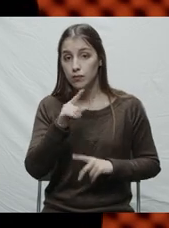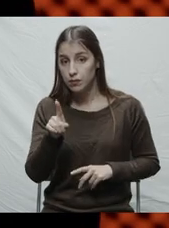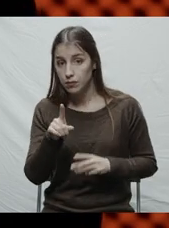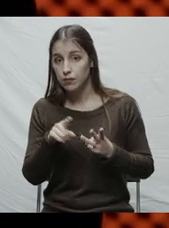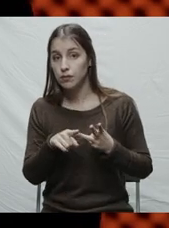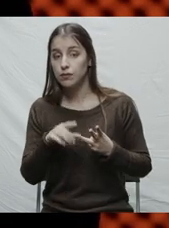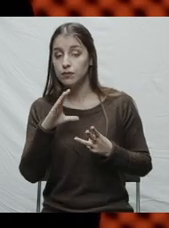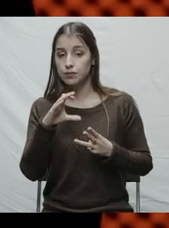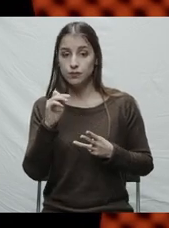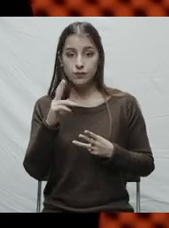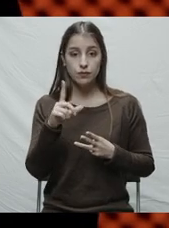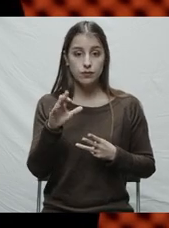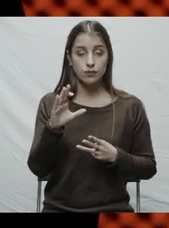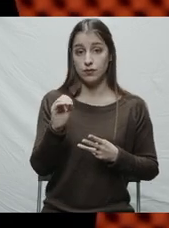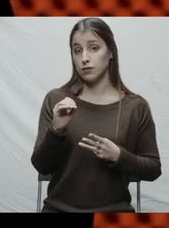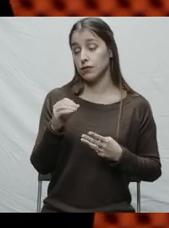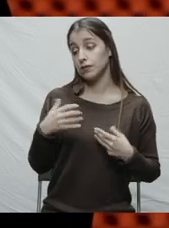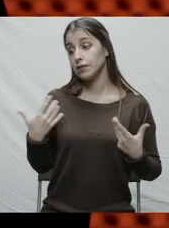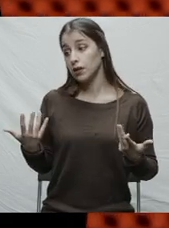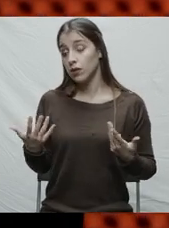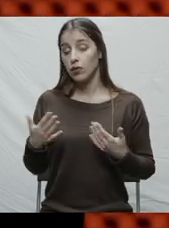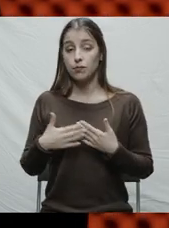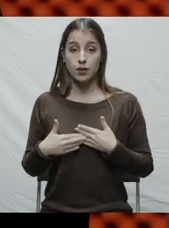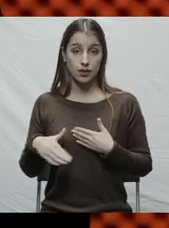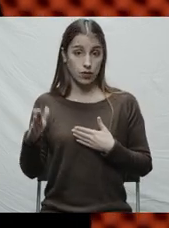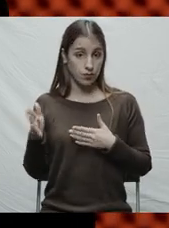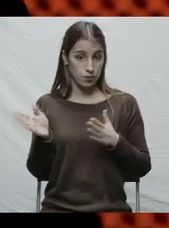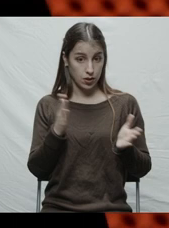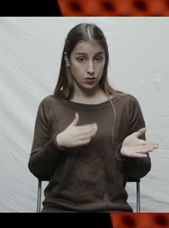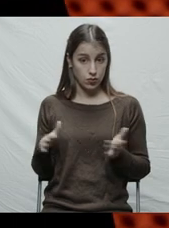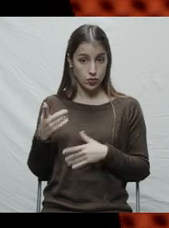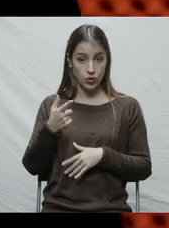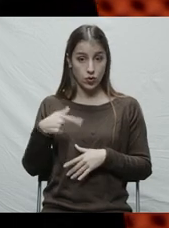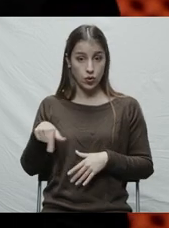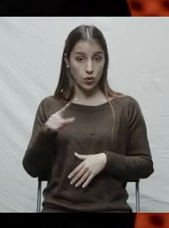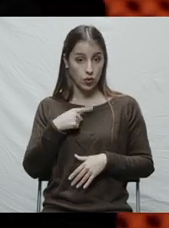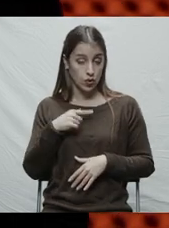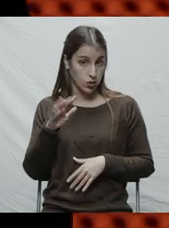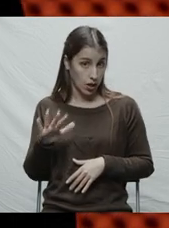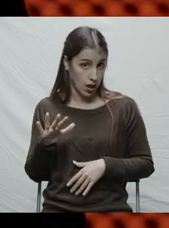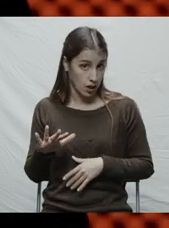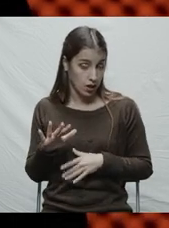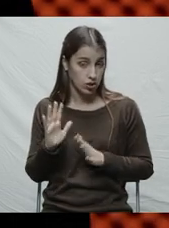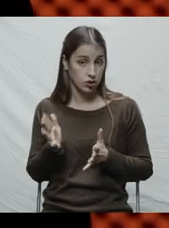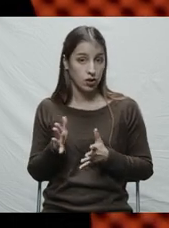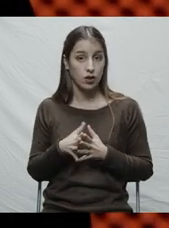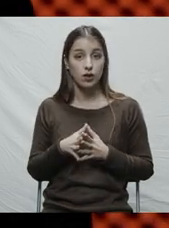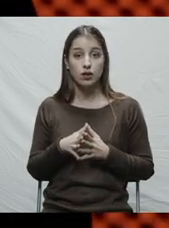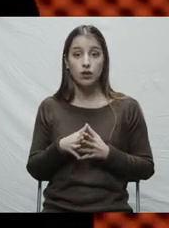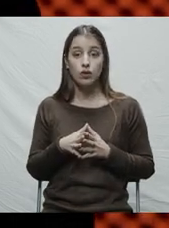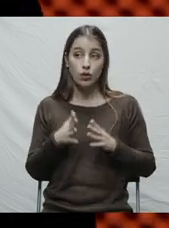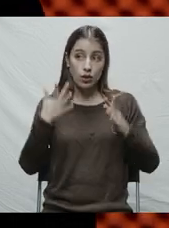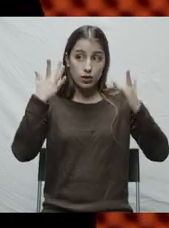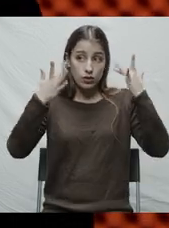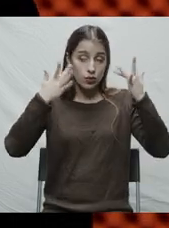Carvalho, pessoas. E, portanto, a partir do momento que nós estamos num espaço, a bagagem, ou seja, teórica, já está lá à partida